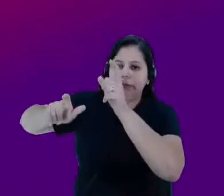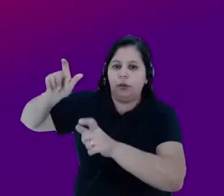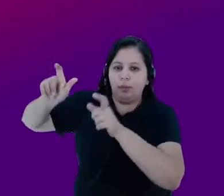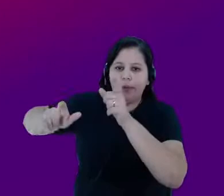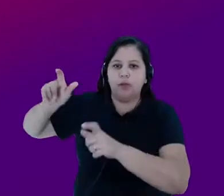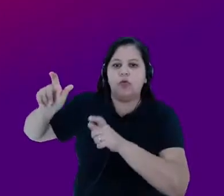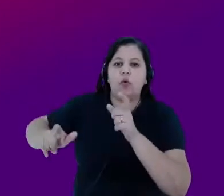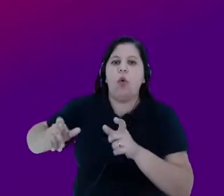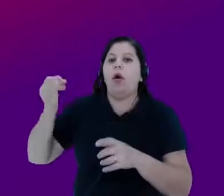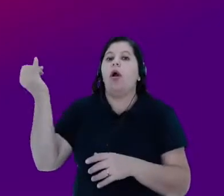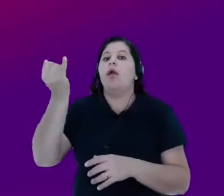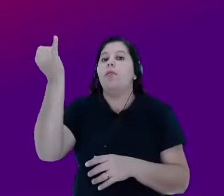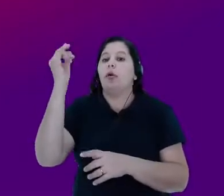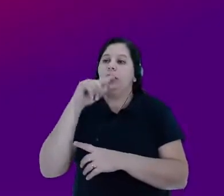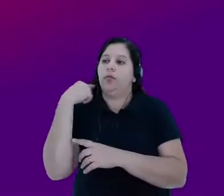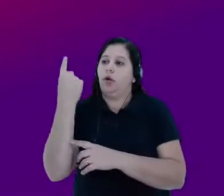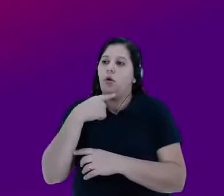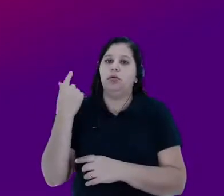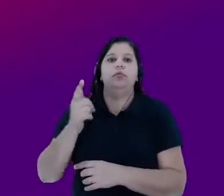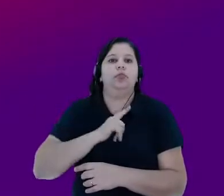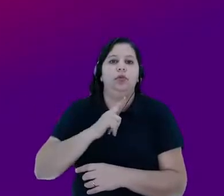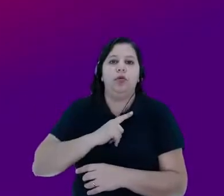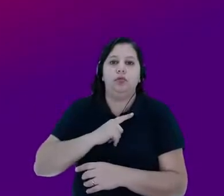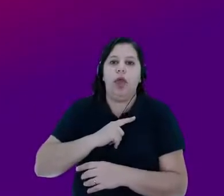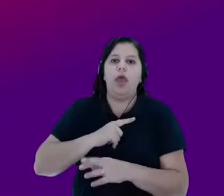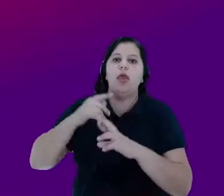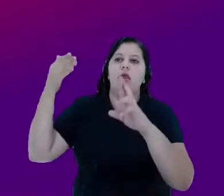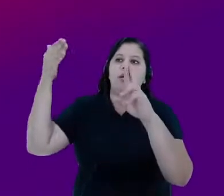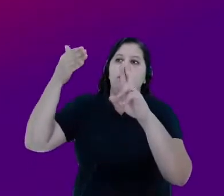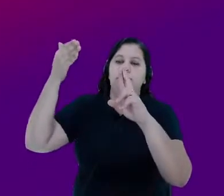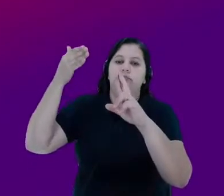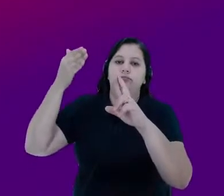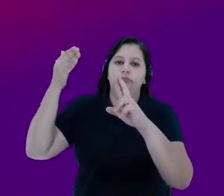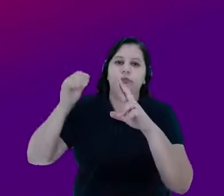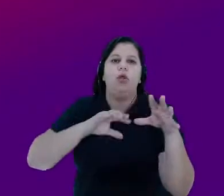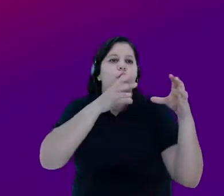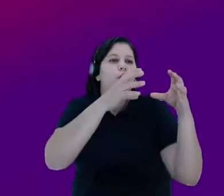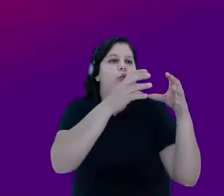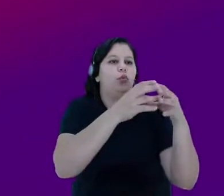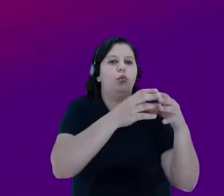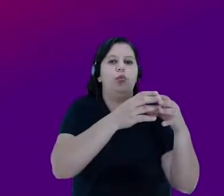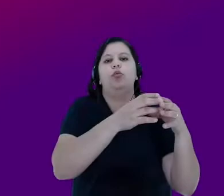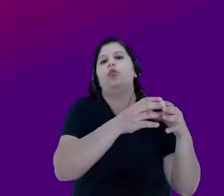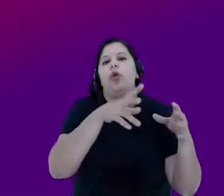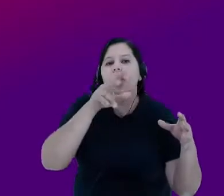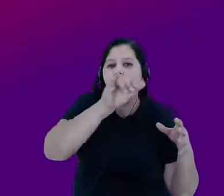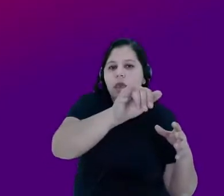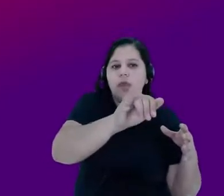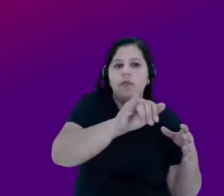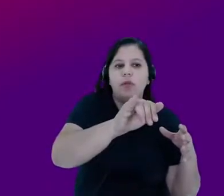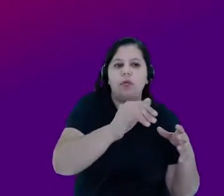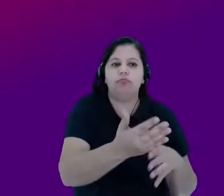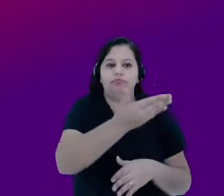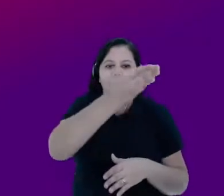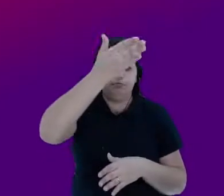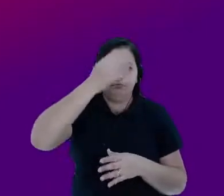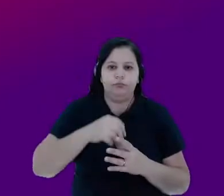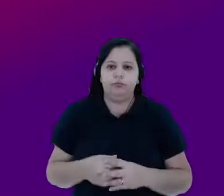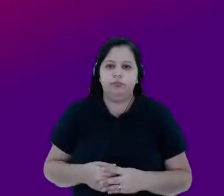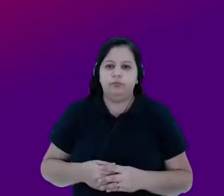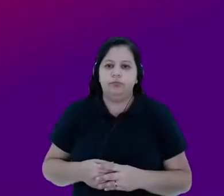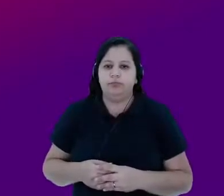tem ali alguns destaques da geração Y, da geração X, a primeira coluna, a gente está ali com um errinho de